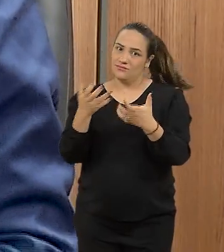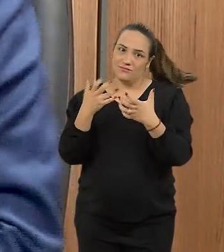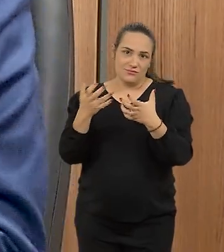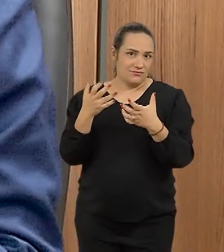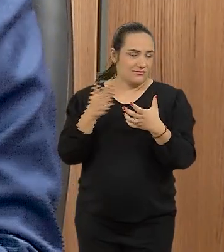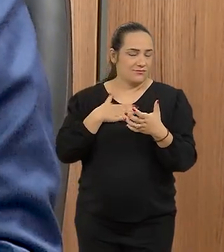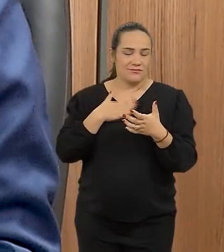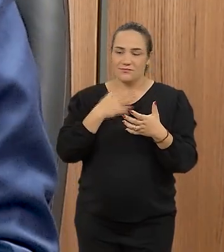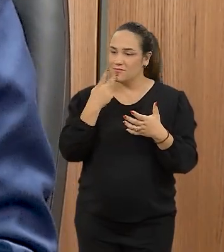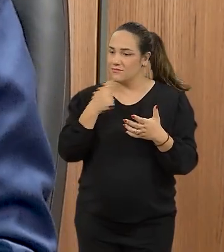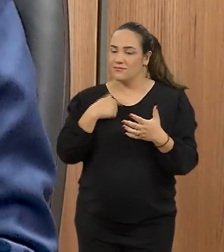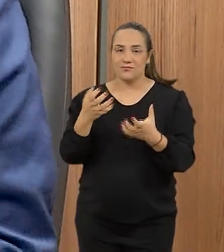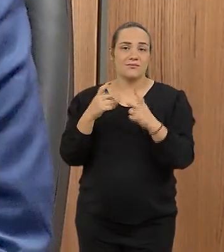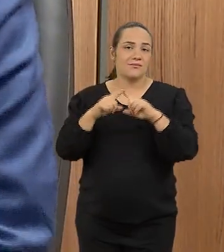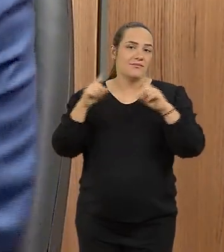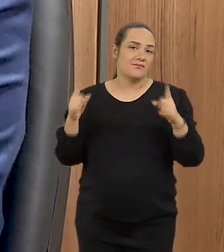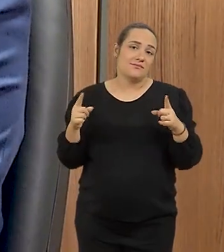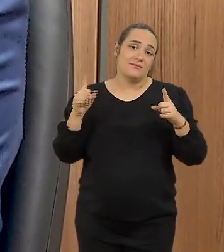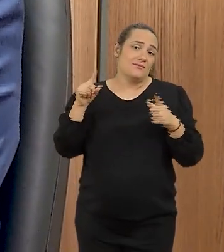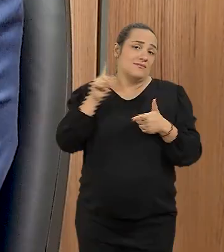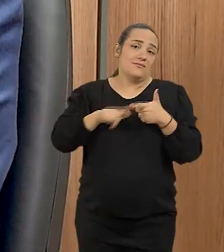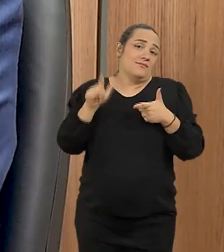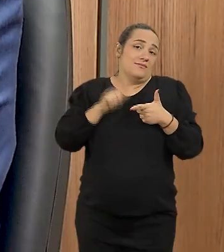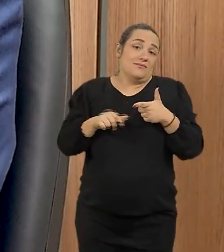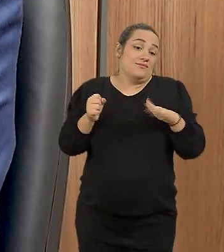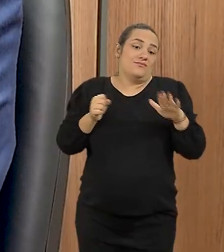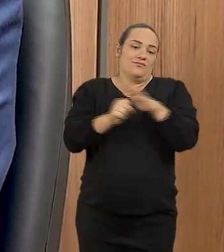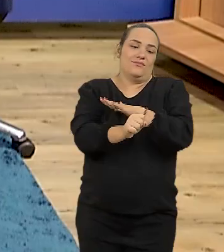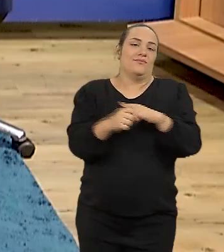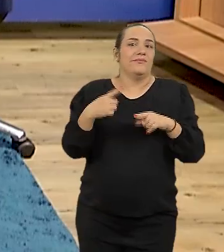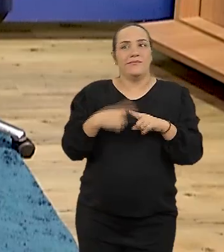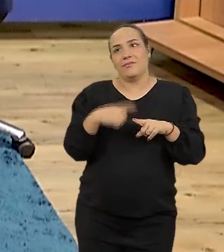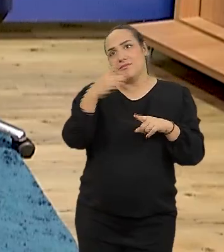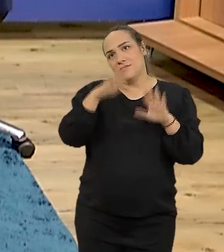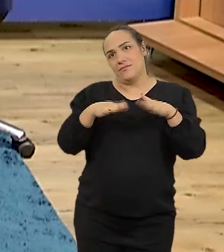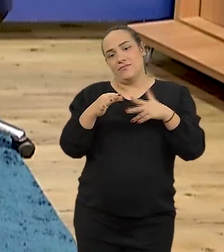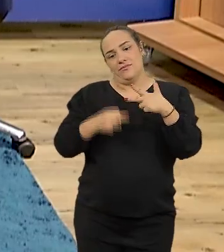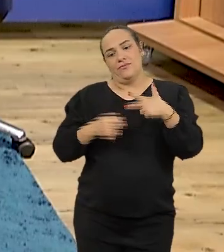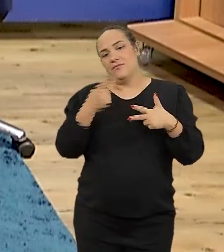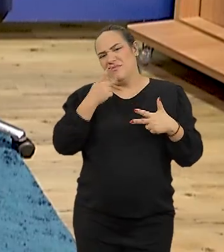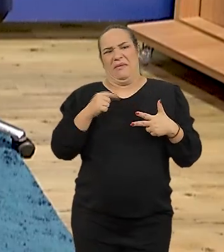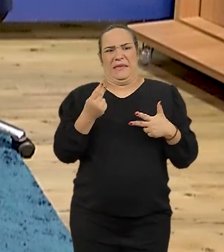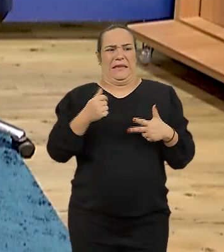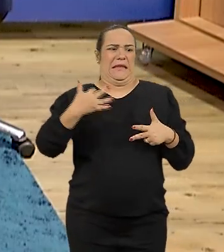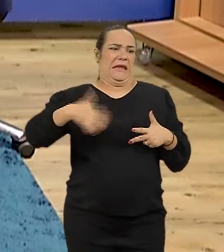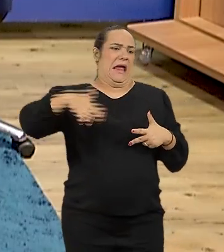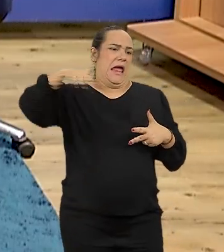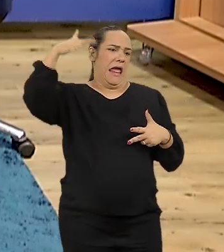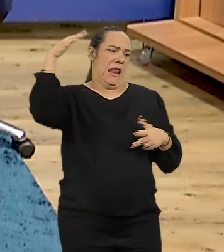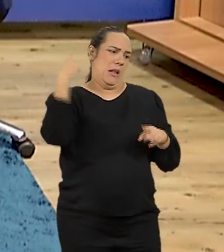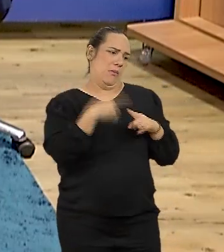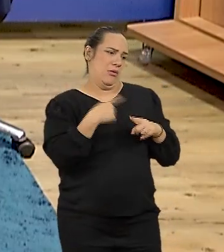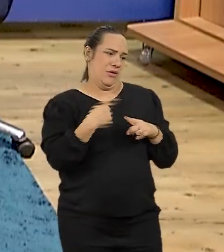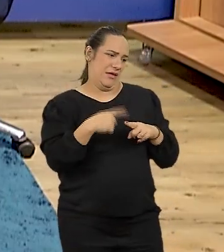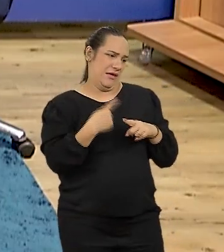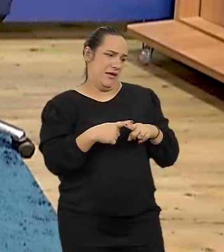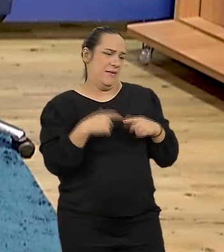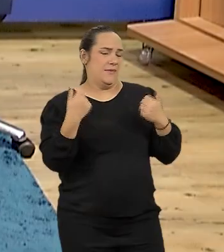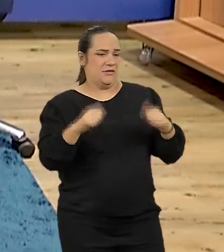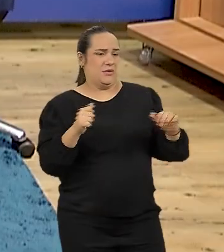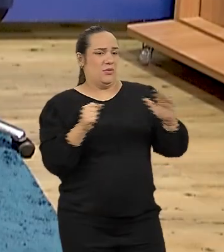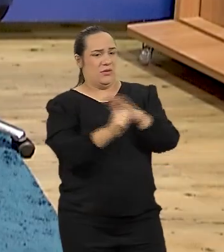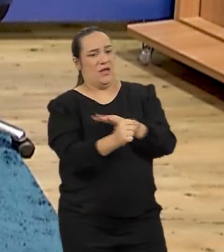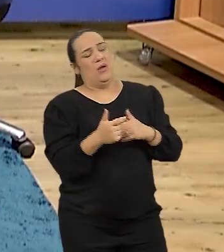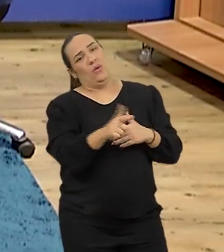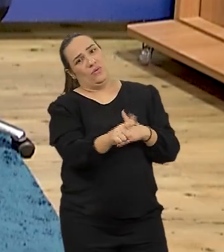a força que eu de argumento, mas é um problema administrativo, né? Quanto custa isso para o Poder Judiciário? Porque você pensa que você vai tirar um juiz de um